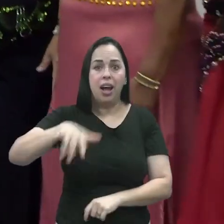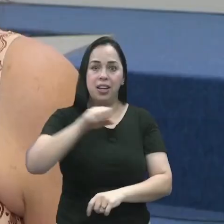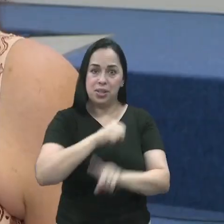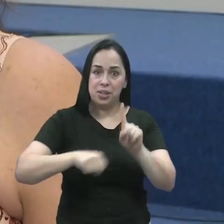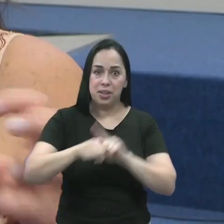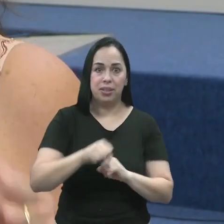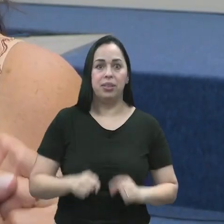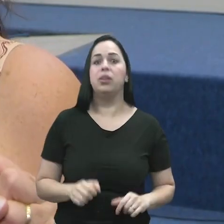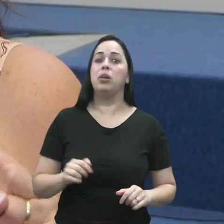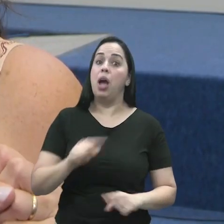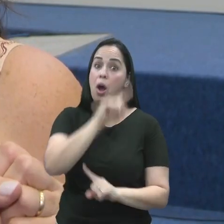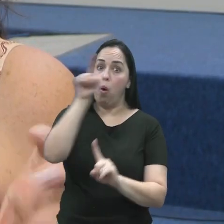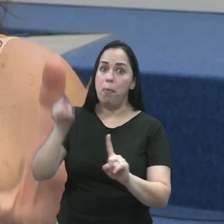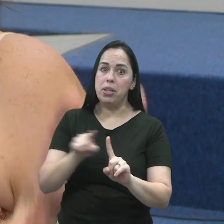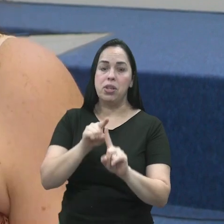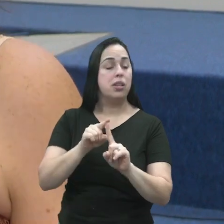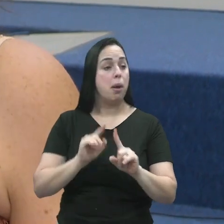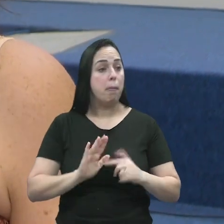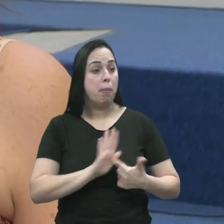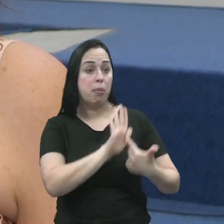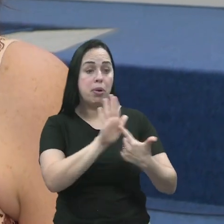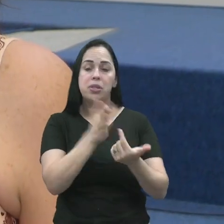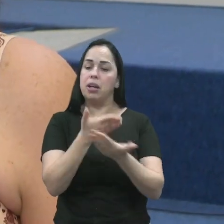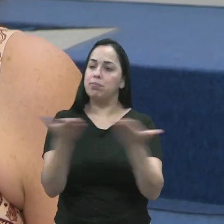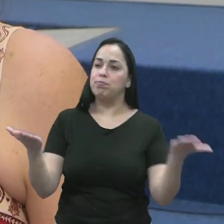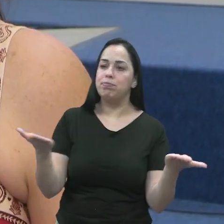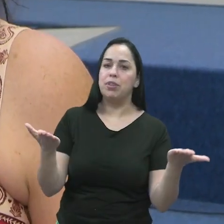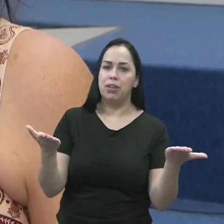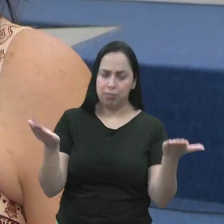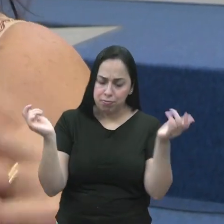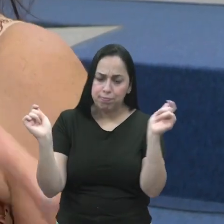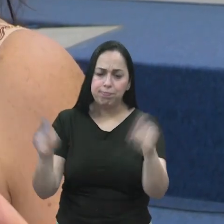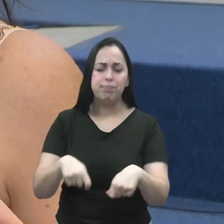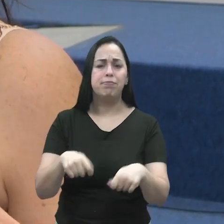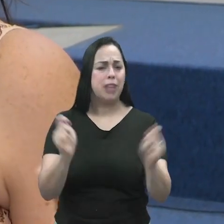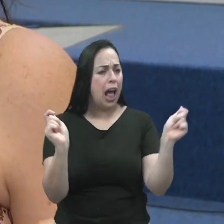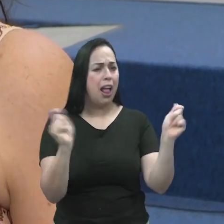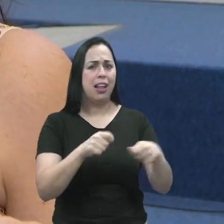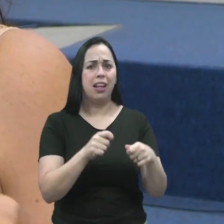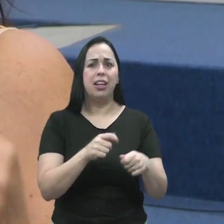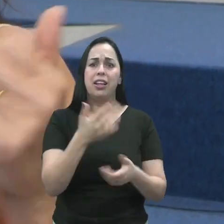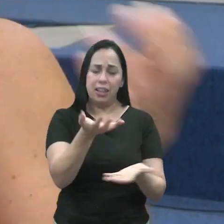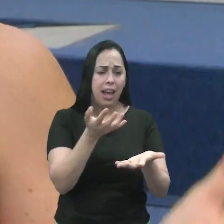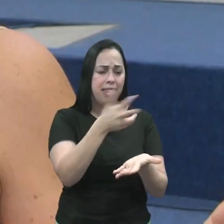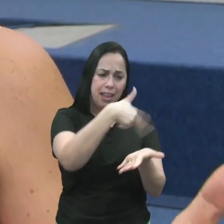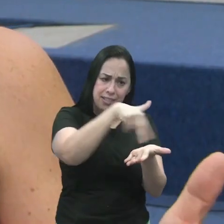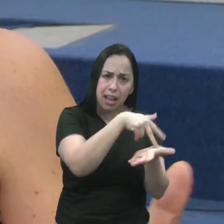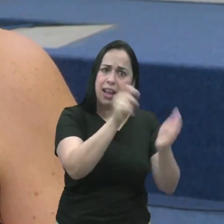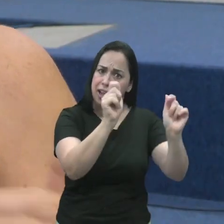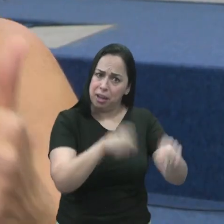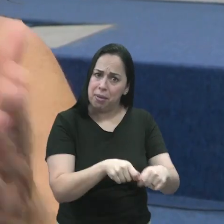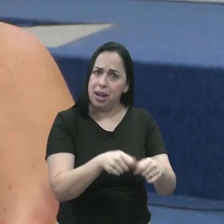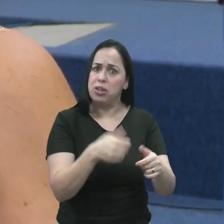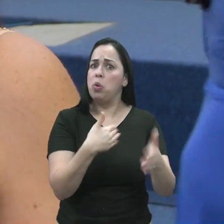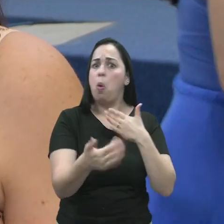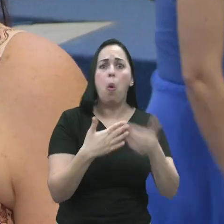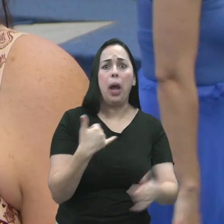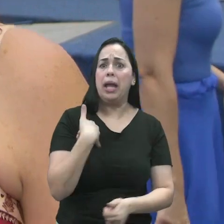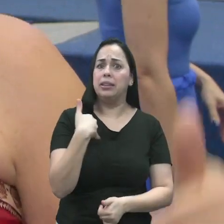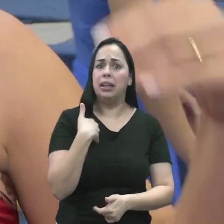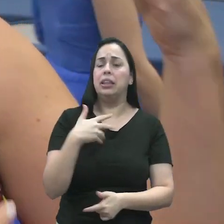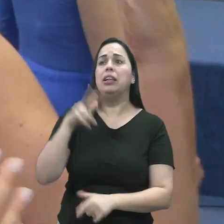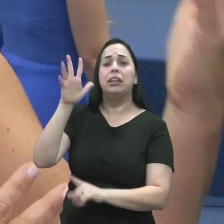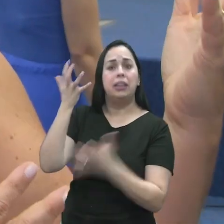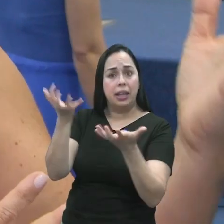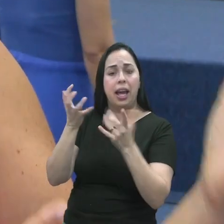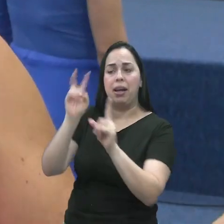sociedade. É esse o intuito, mostrar para as mulheres que elas podem, se elas querem dançar, elas vão dançar, independente da idade. Se